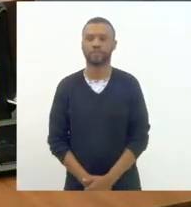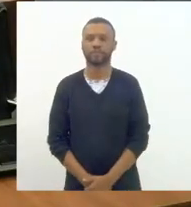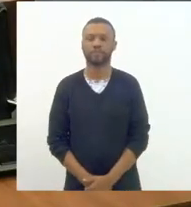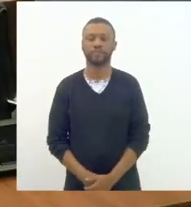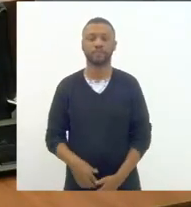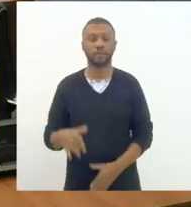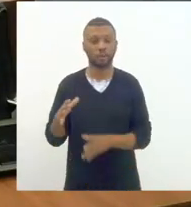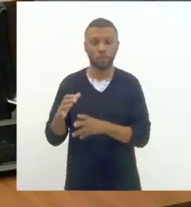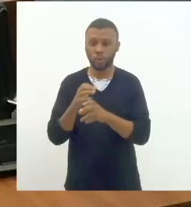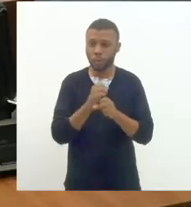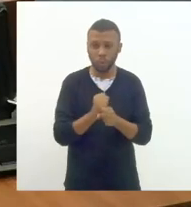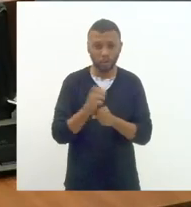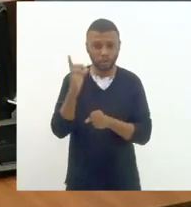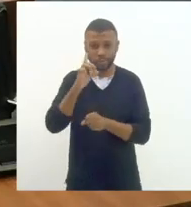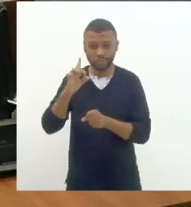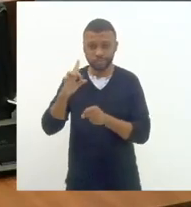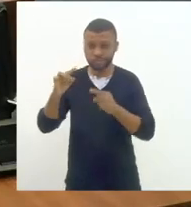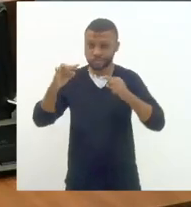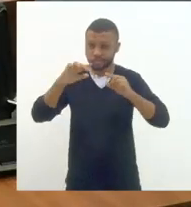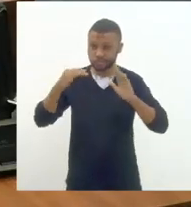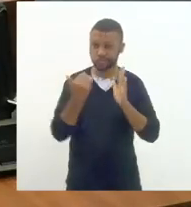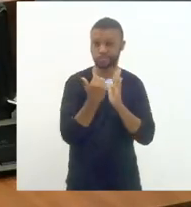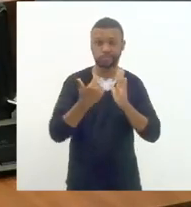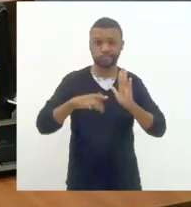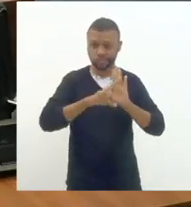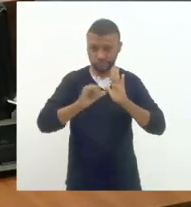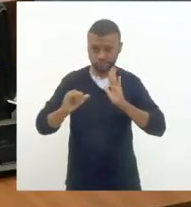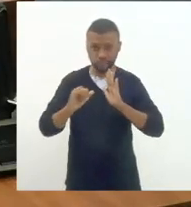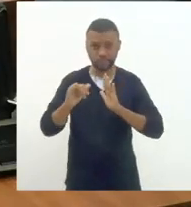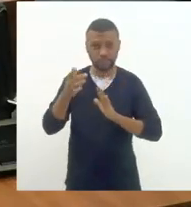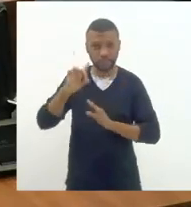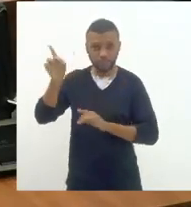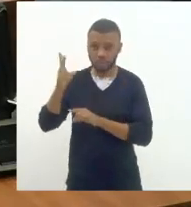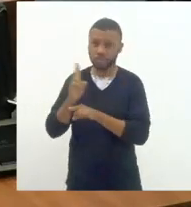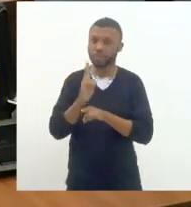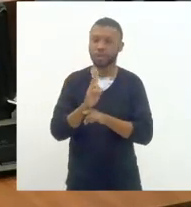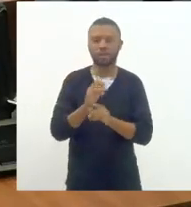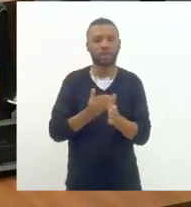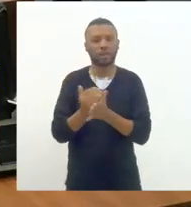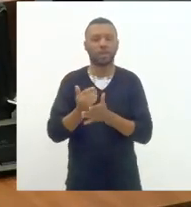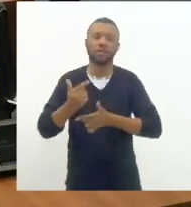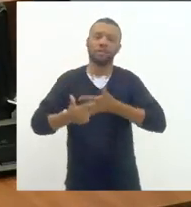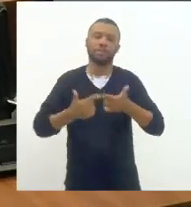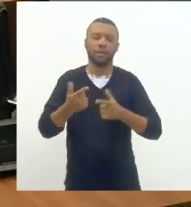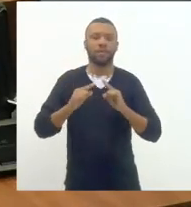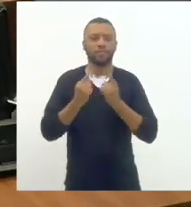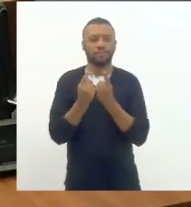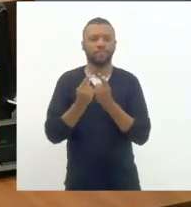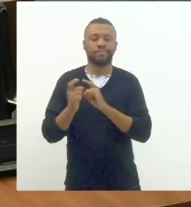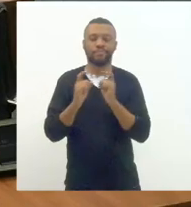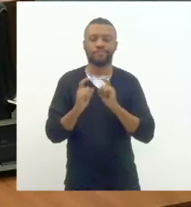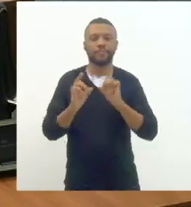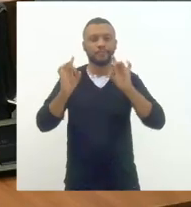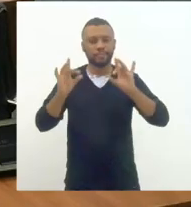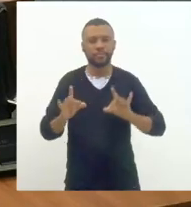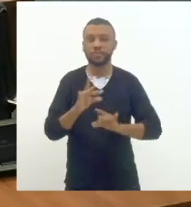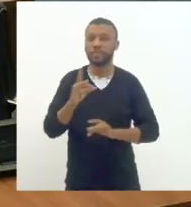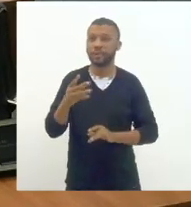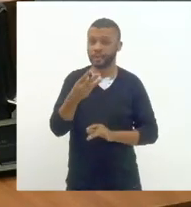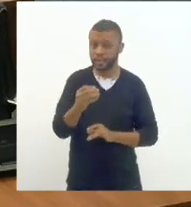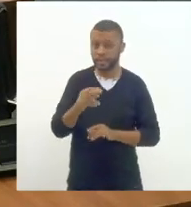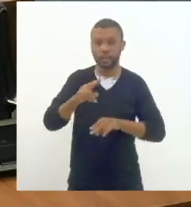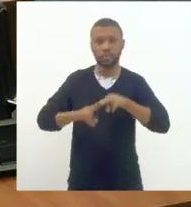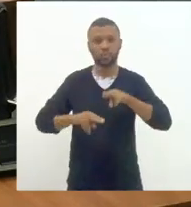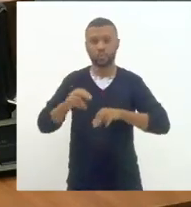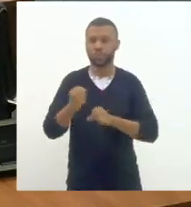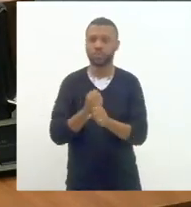Havendo número legal sobre a proteção de Deus, iniciamos os nossos trabalhos. Está aberta a primeira sessão extraordinária do dia 30 de